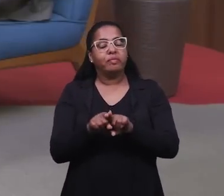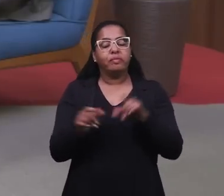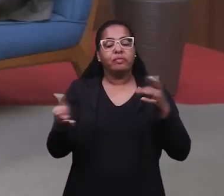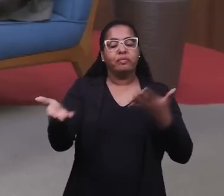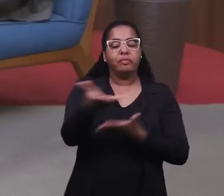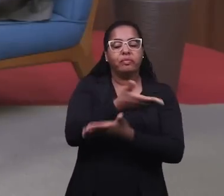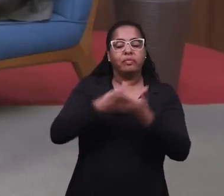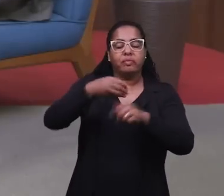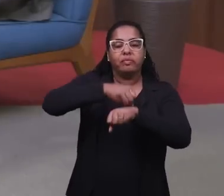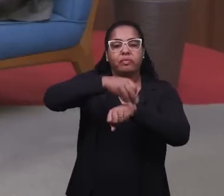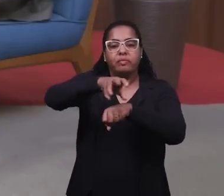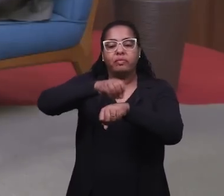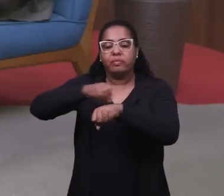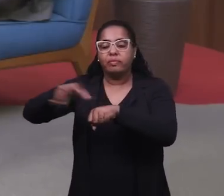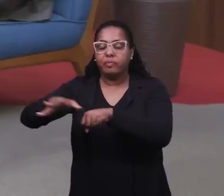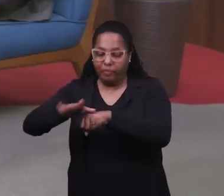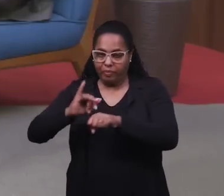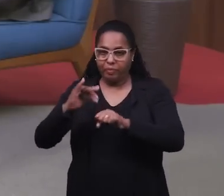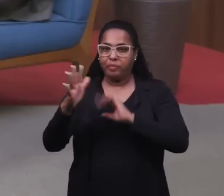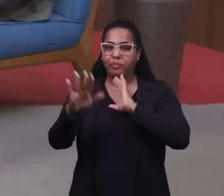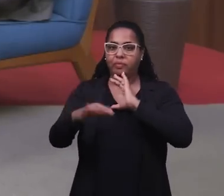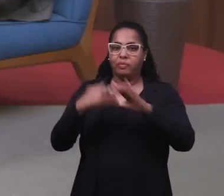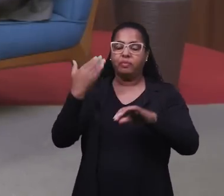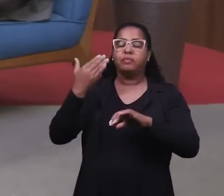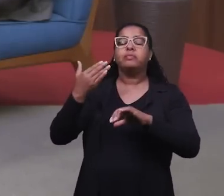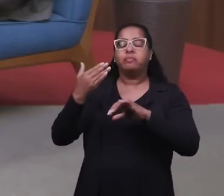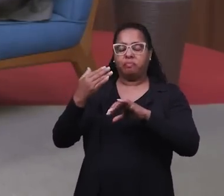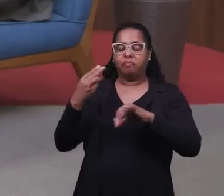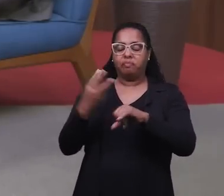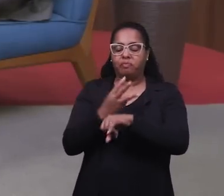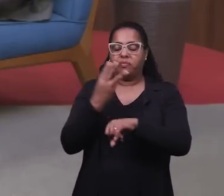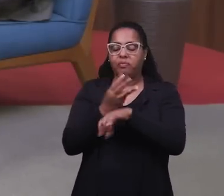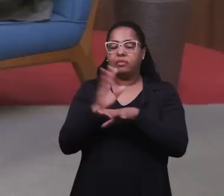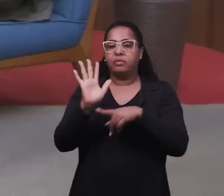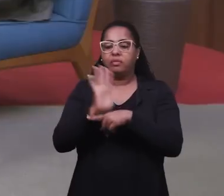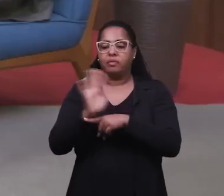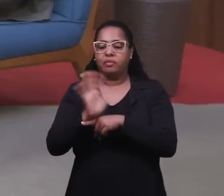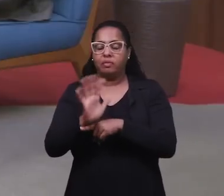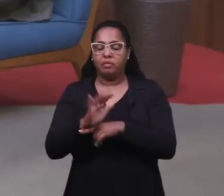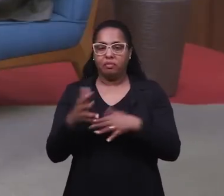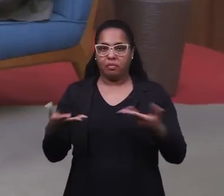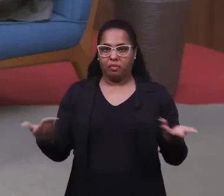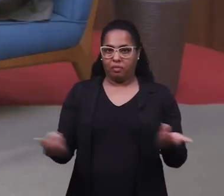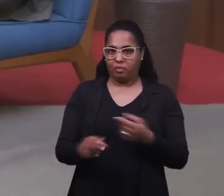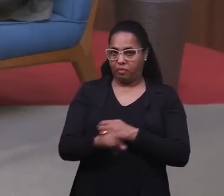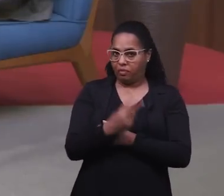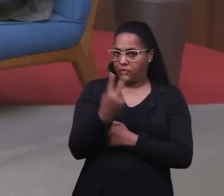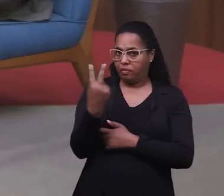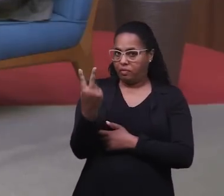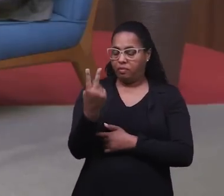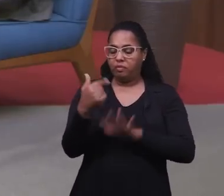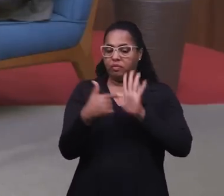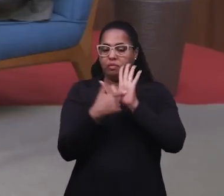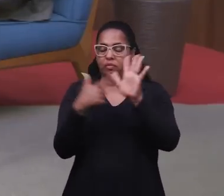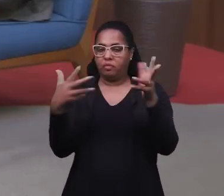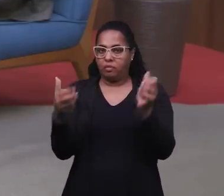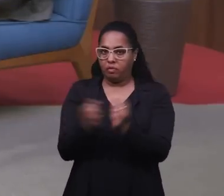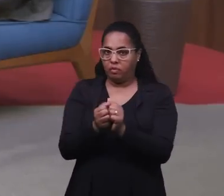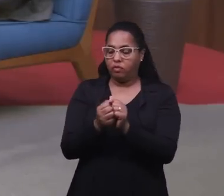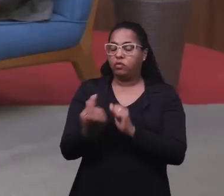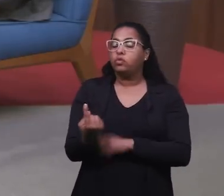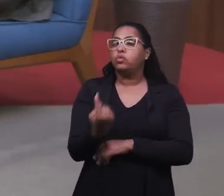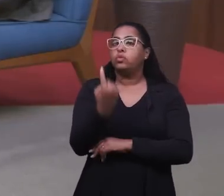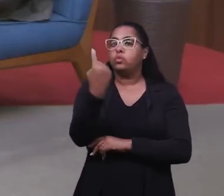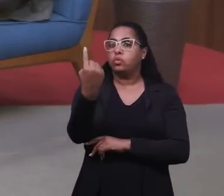falei, compartilha aqui mensagens que foram enviadas também pelo WhatsApp, mas na forma de vídeo. Nós vamos trazer dois aqui para assistirmos